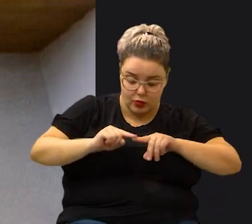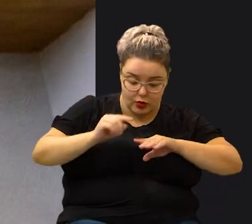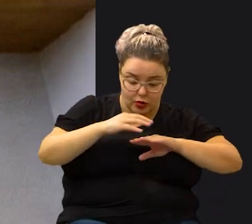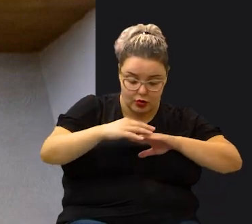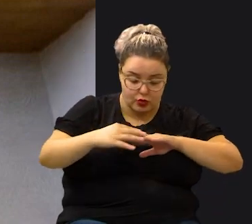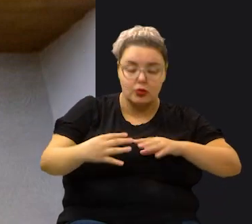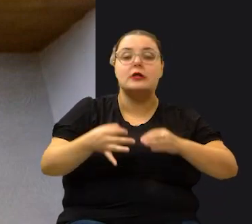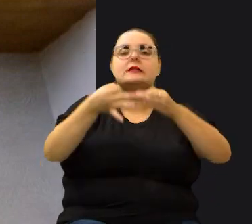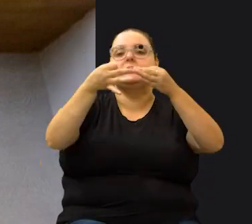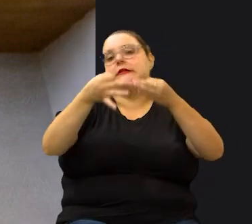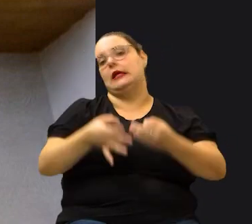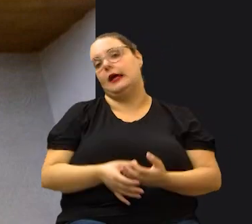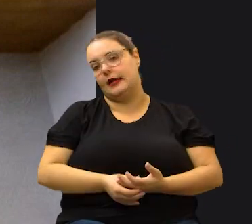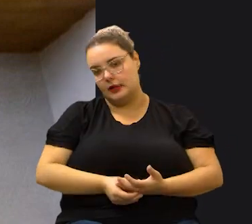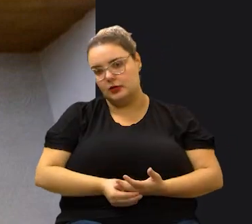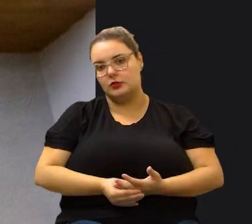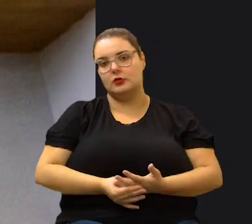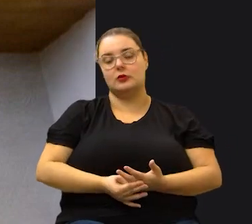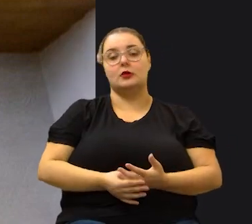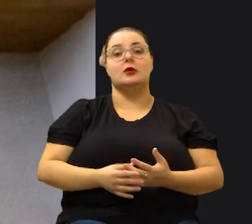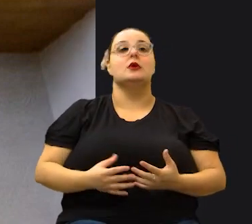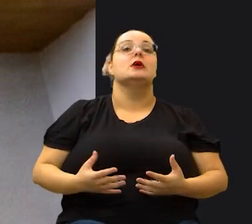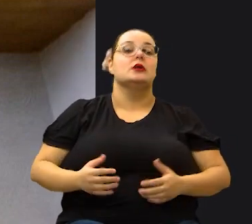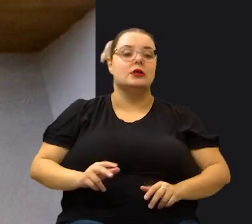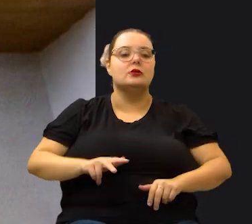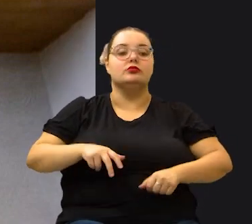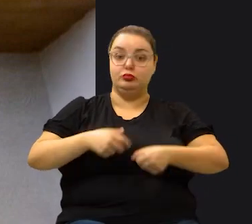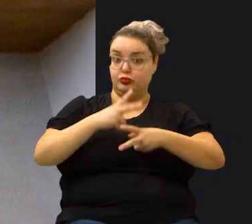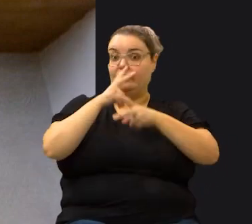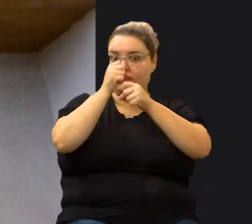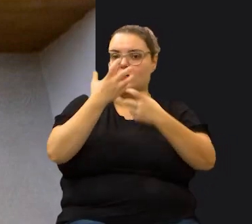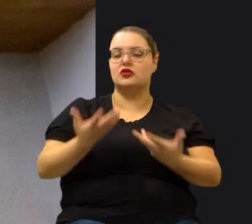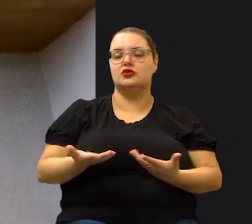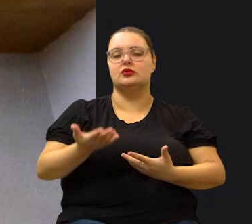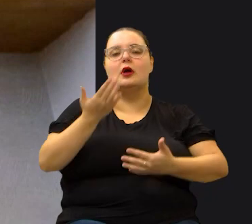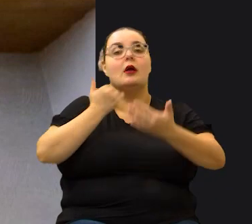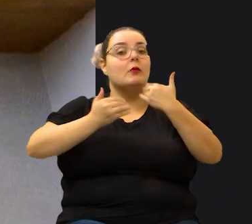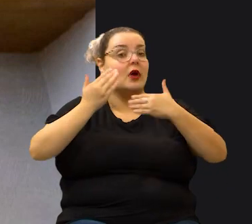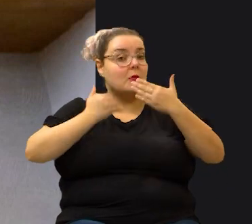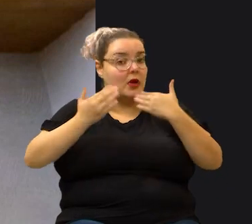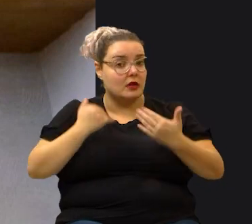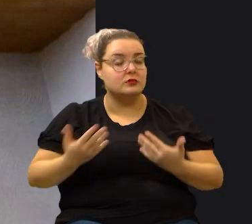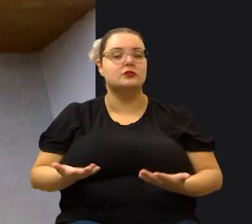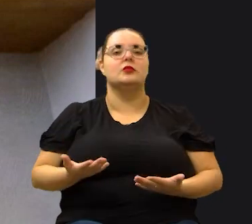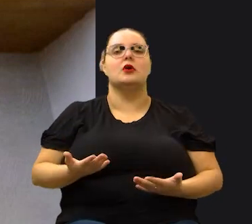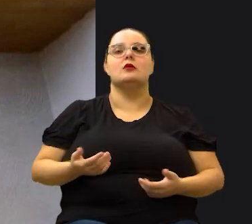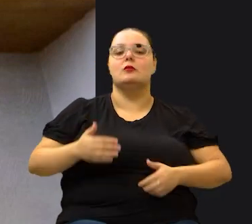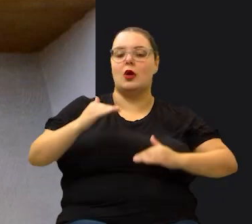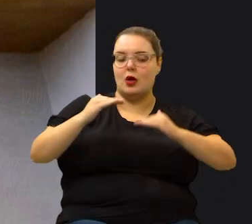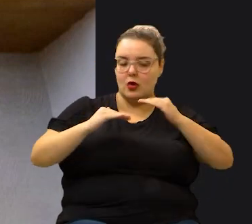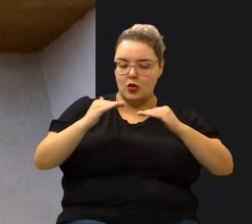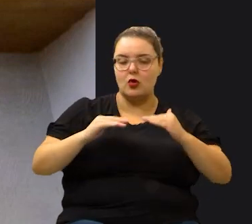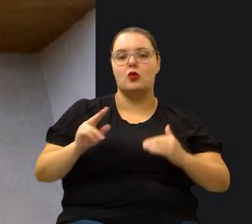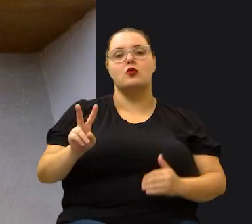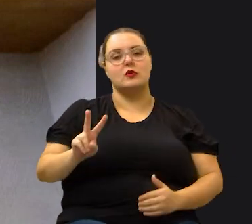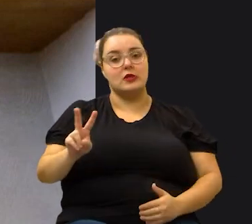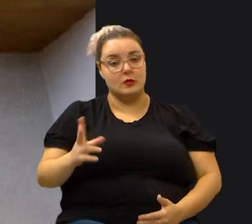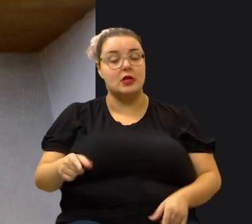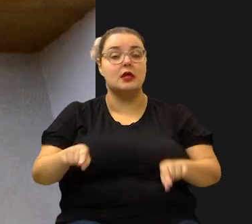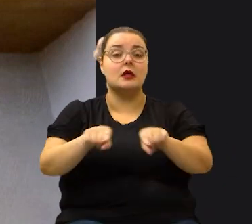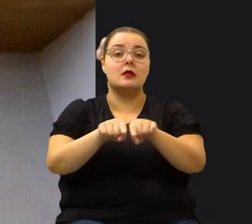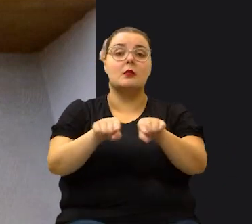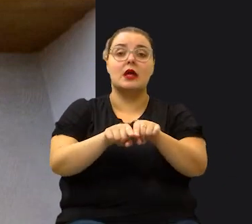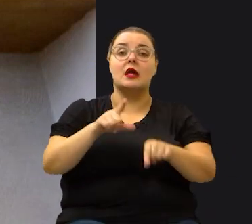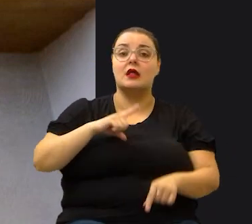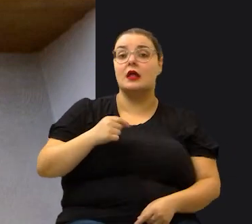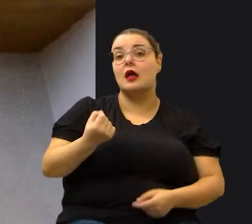eles cresçam de forma adequada e sustentada. Além de gerir uma dieta equilibrada com vitaminas,